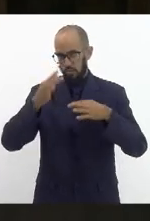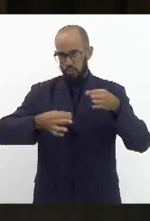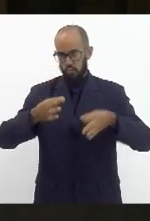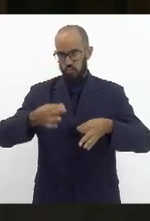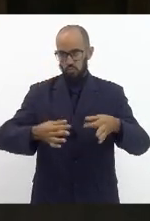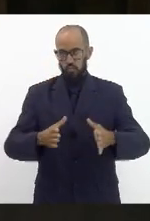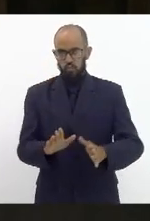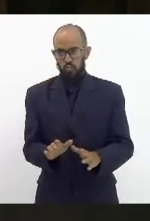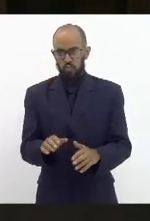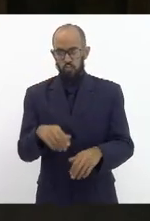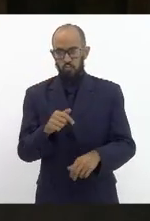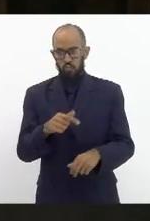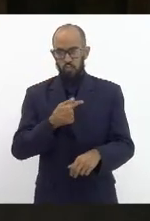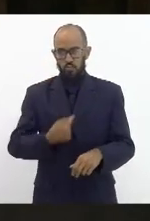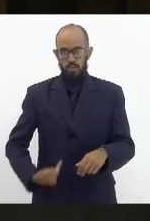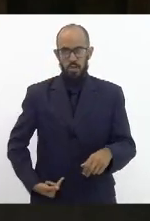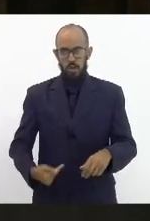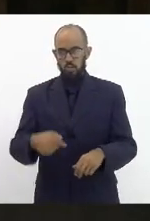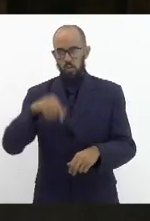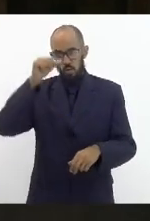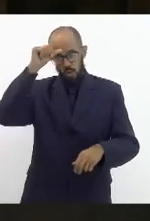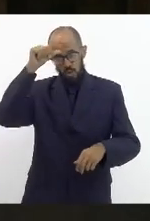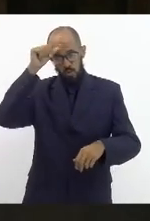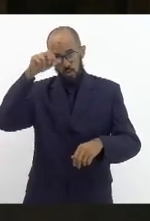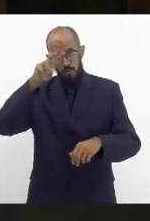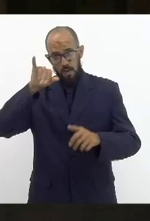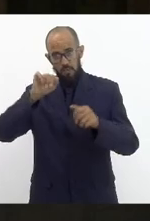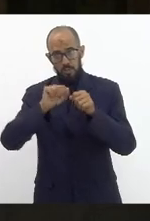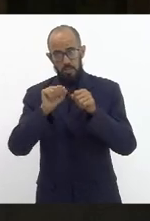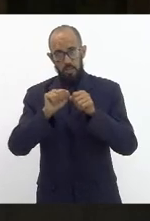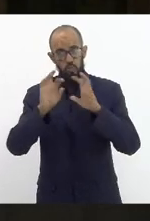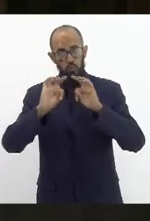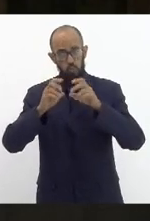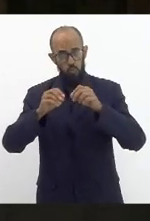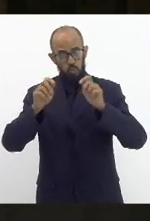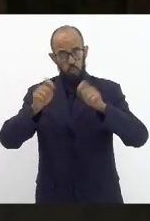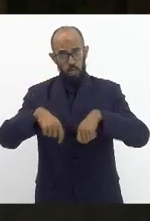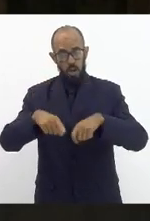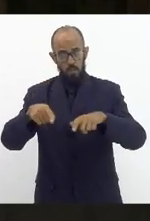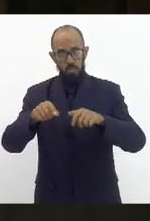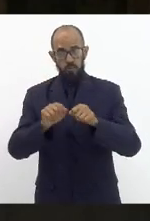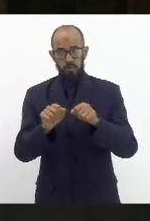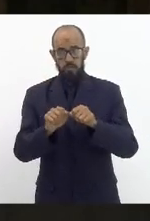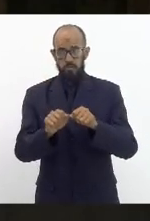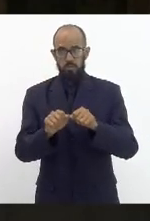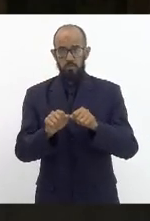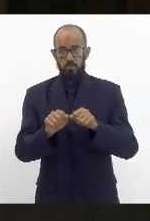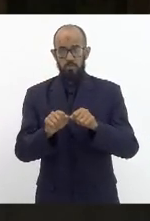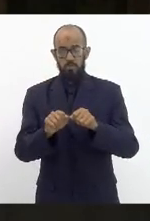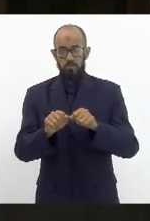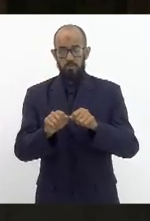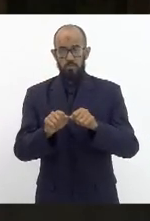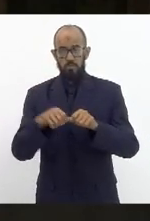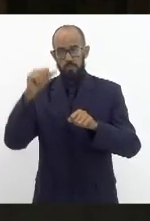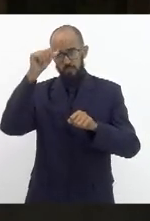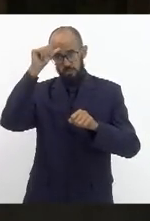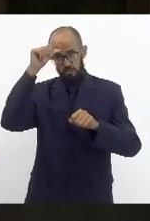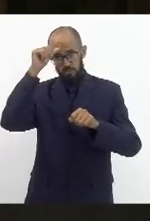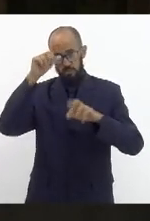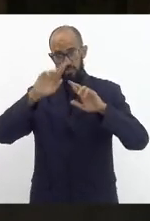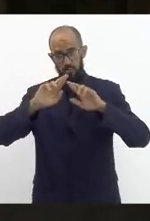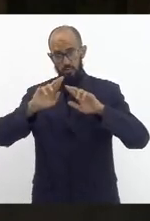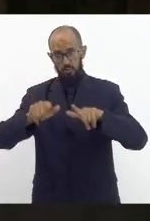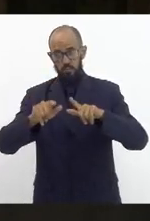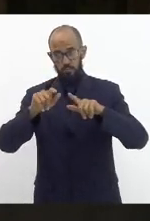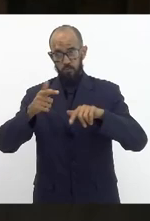está do lado de vocês. Fará tudo o que puder. O governador Cláudio Castro, diferentemente